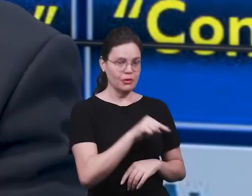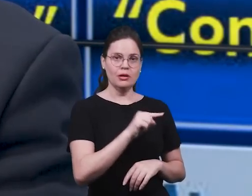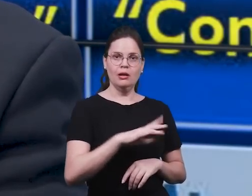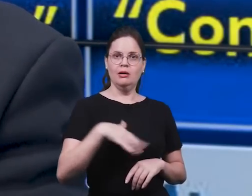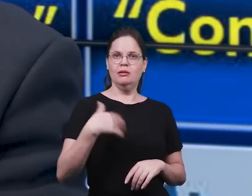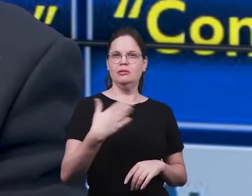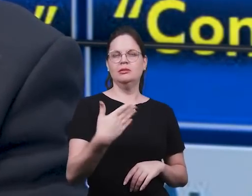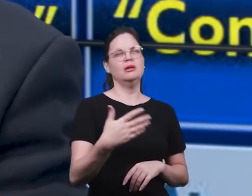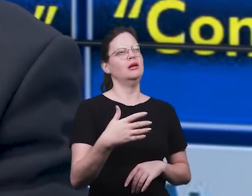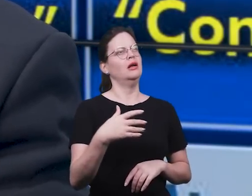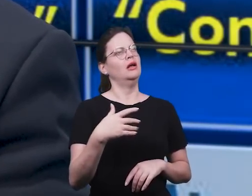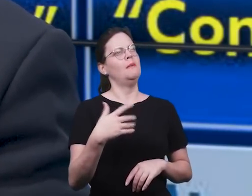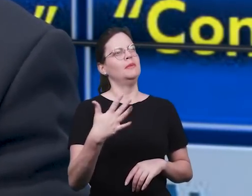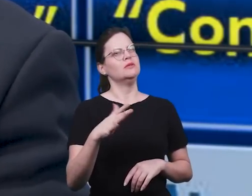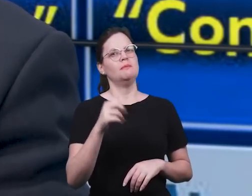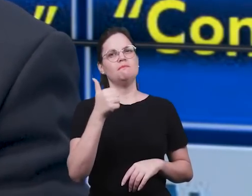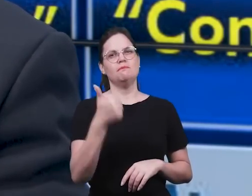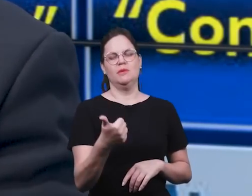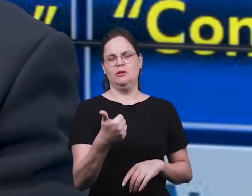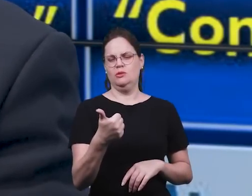dele, lá em